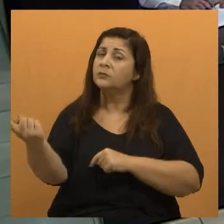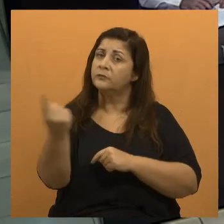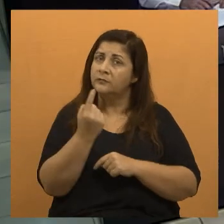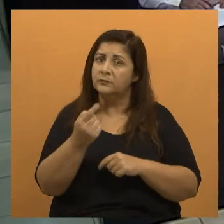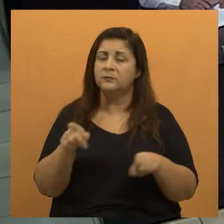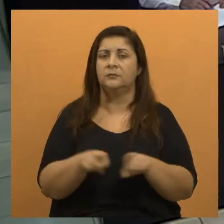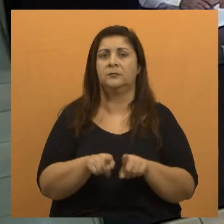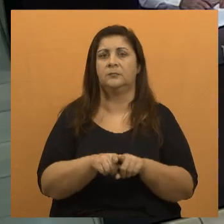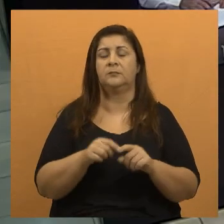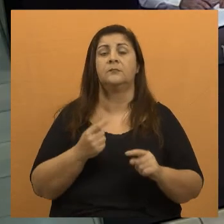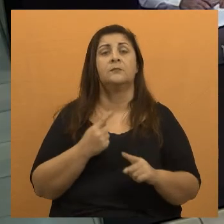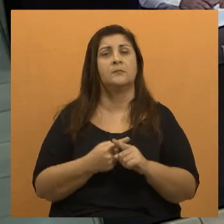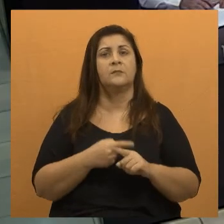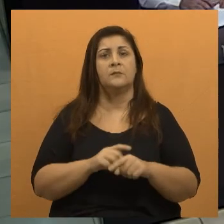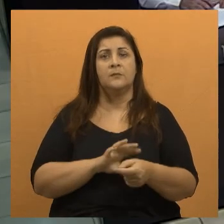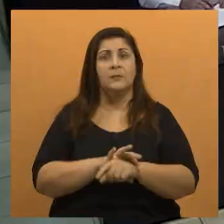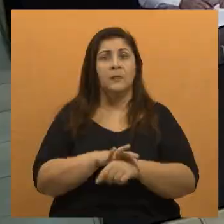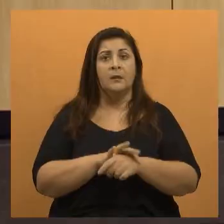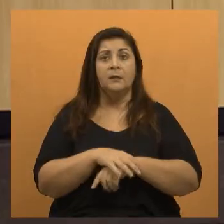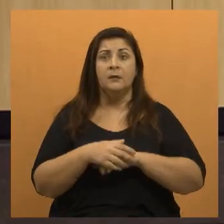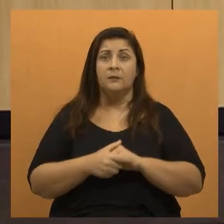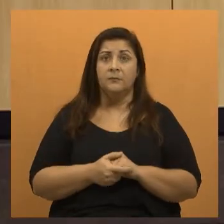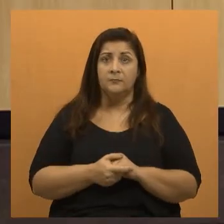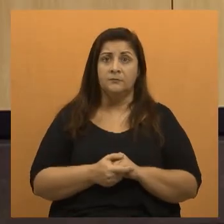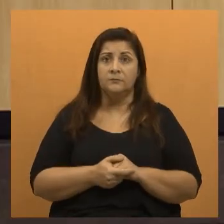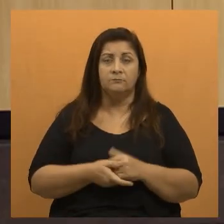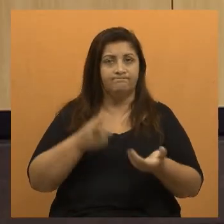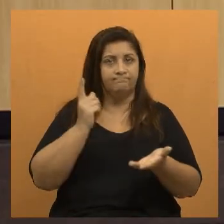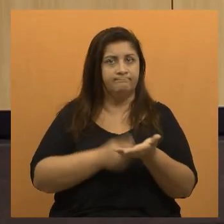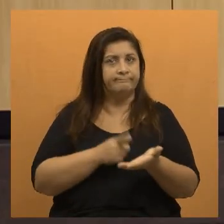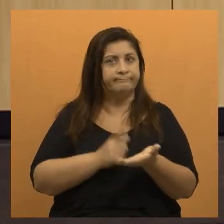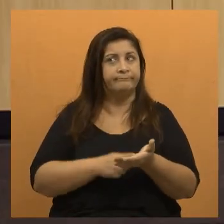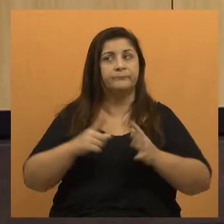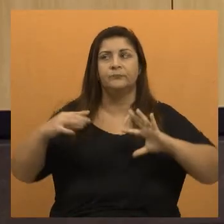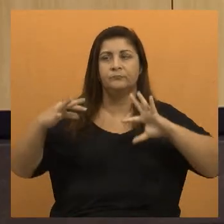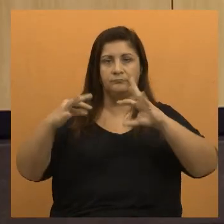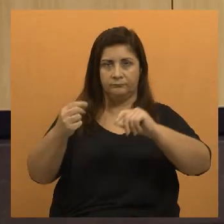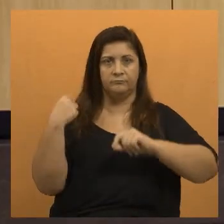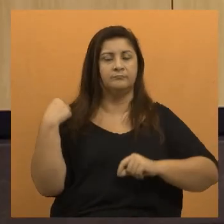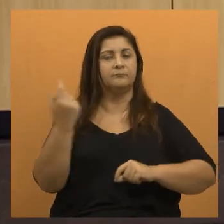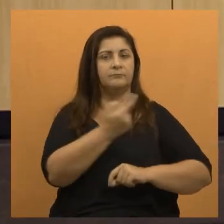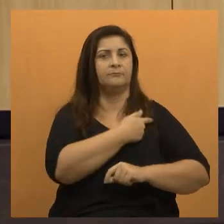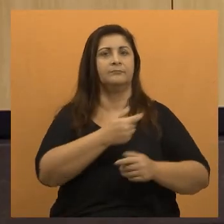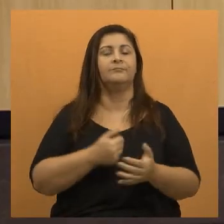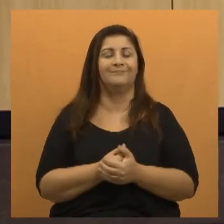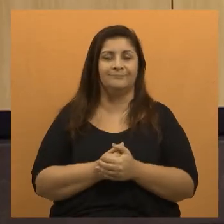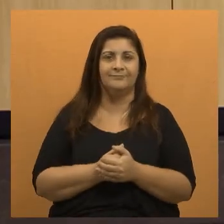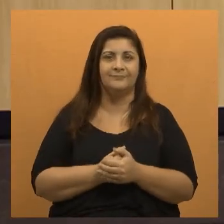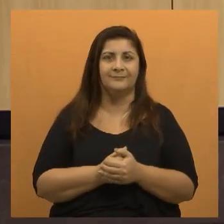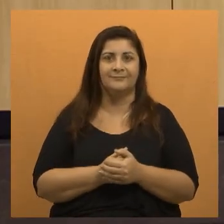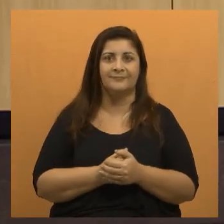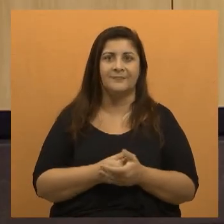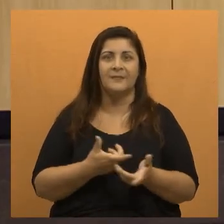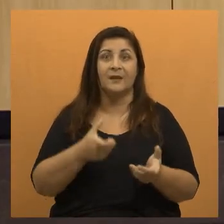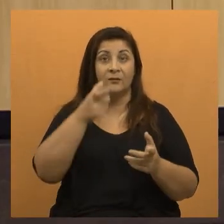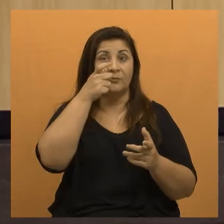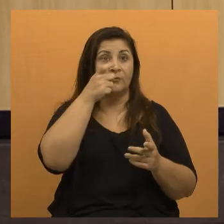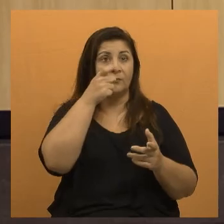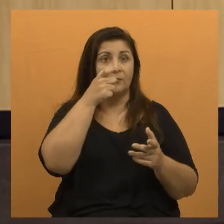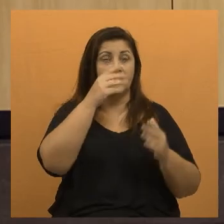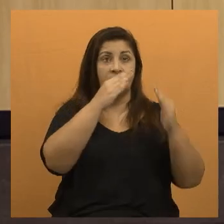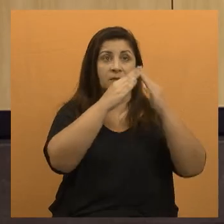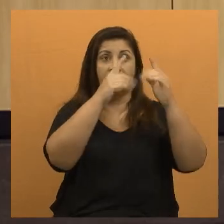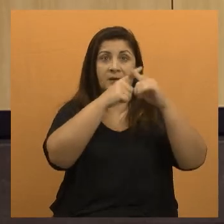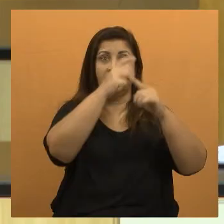porque a questão de segurança é um compromisso que tem que ser de todos nós. né? E hoje está vendo aí o pessoal da Igreja Católica,